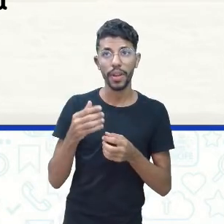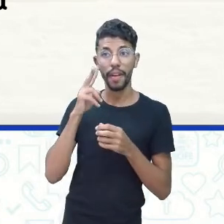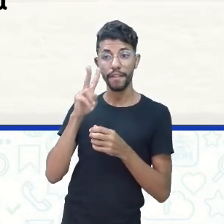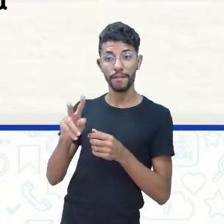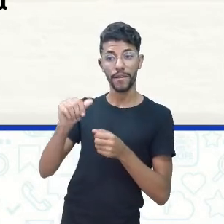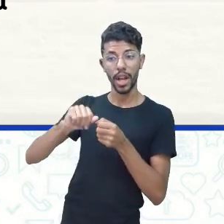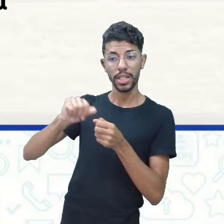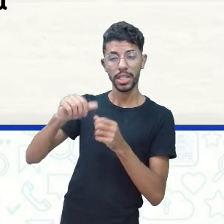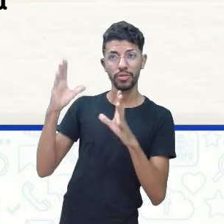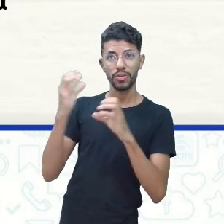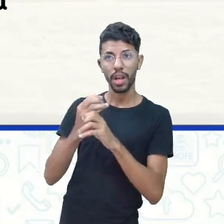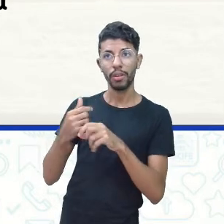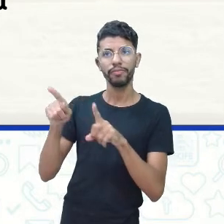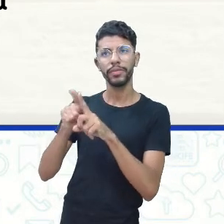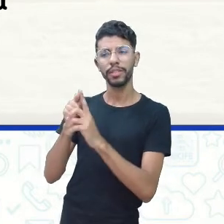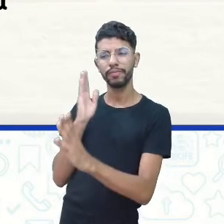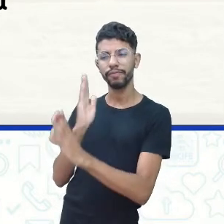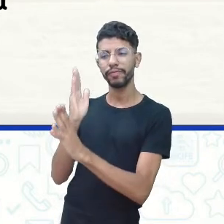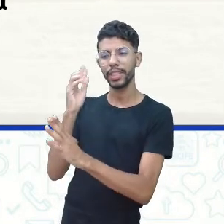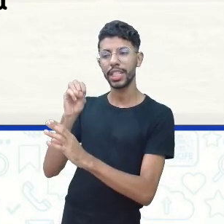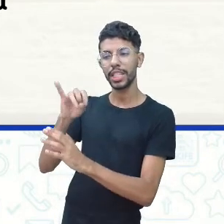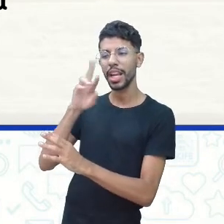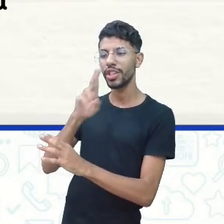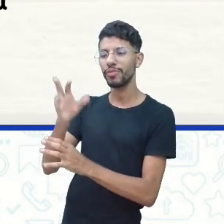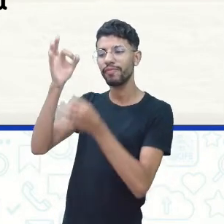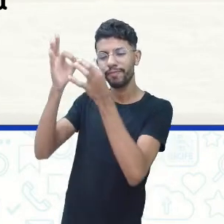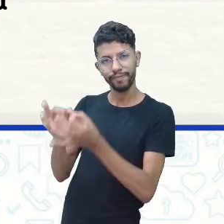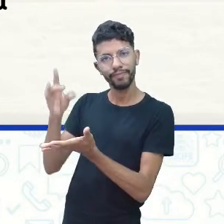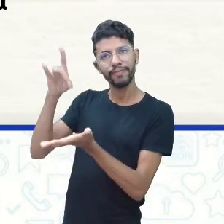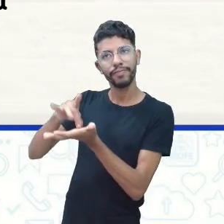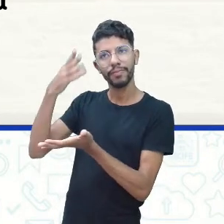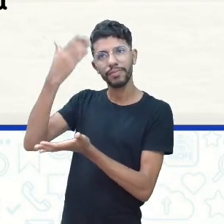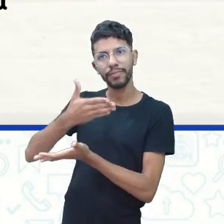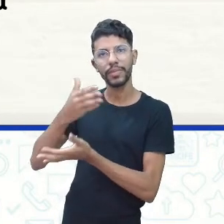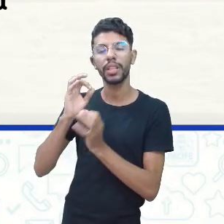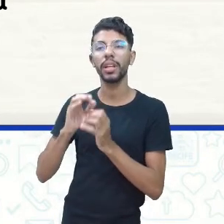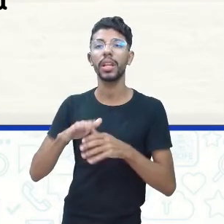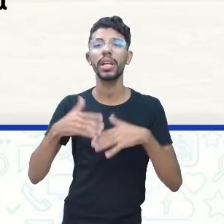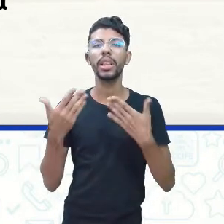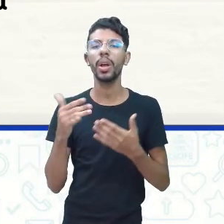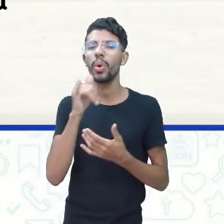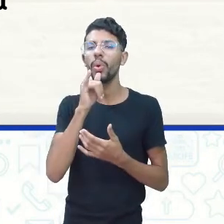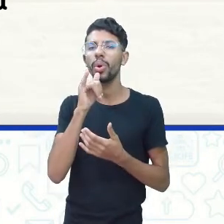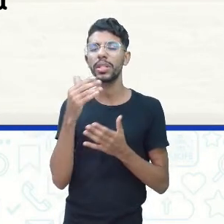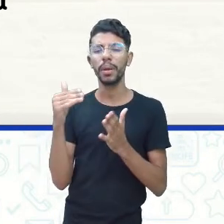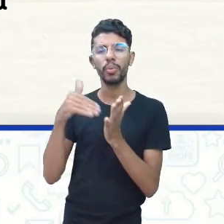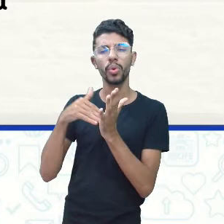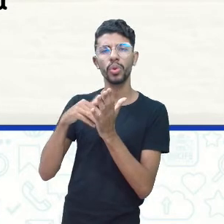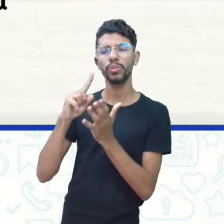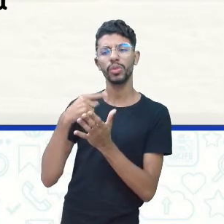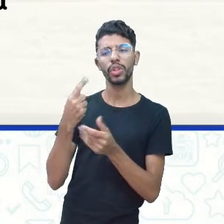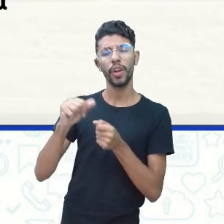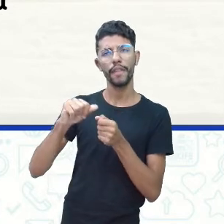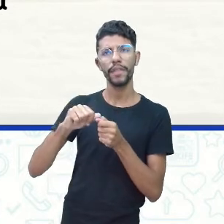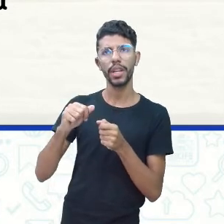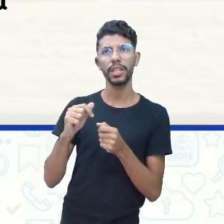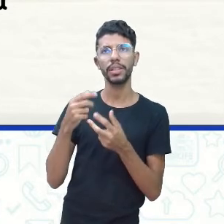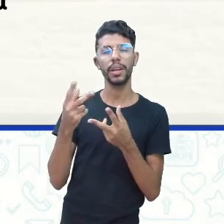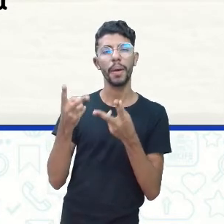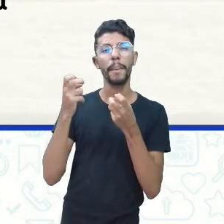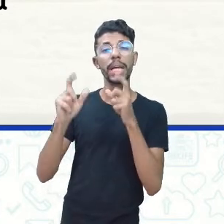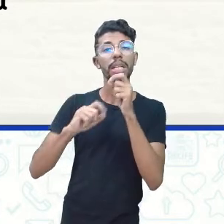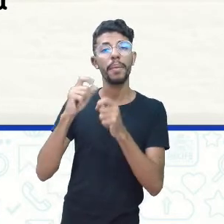resposta encontrada é a correta. Nesse último exemplo que a gente fez, o que foi que a gente conseguiu perceber? No meu destaque